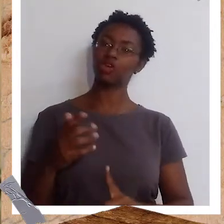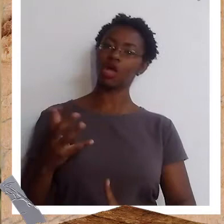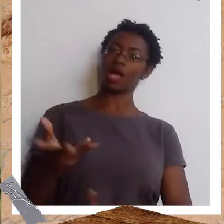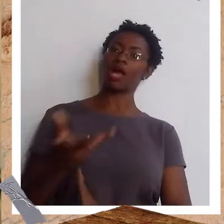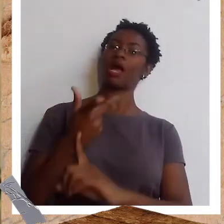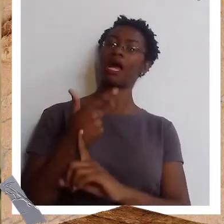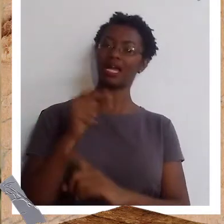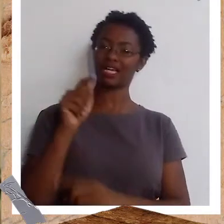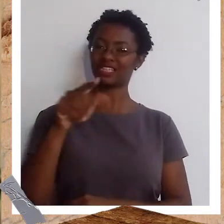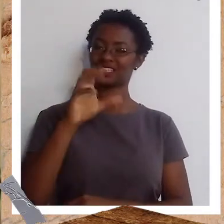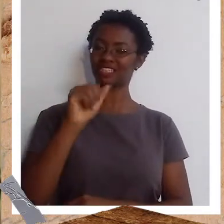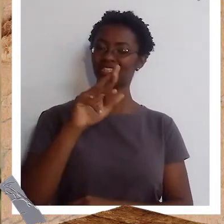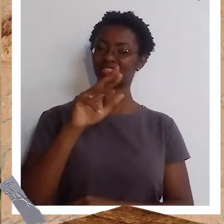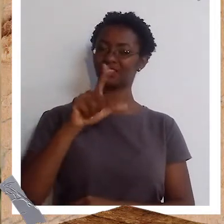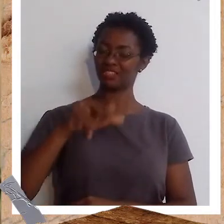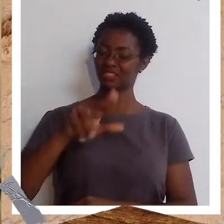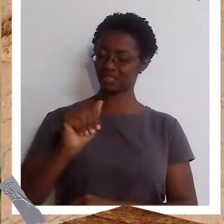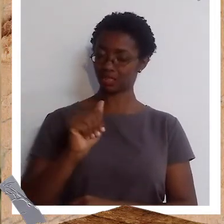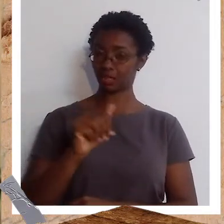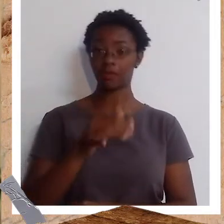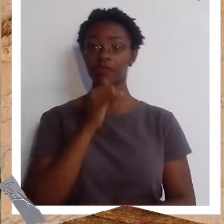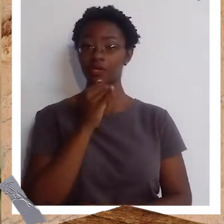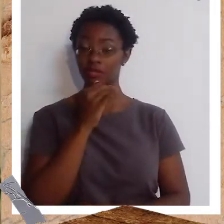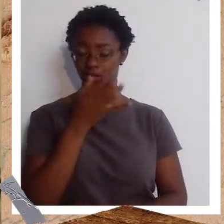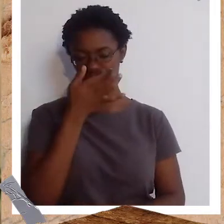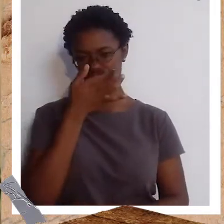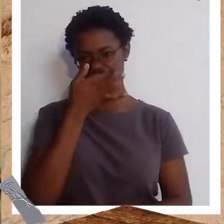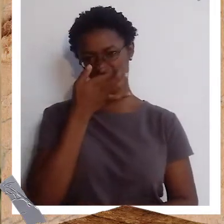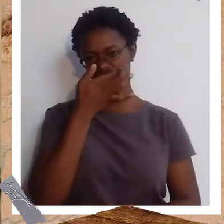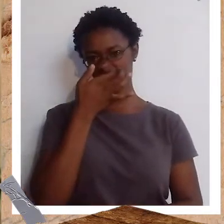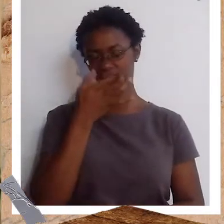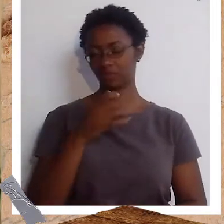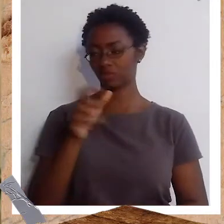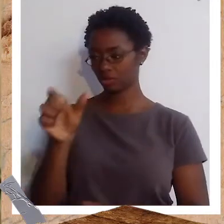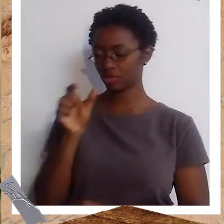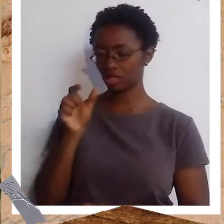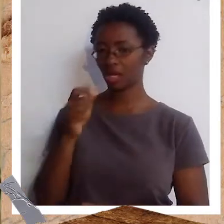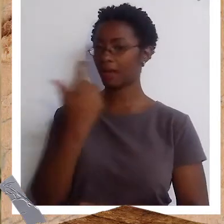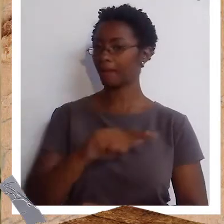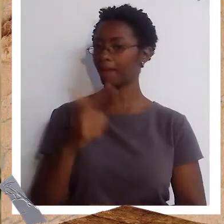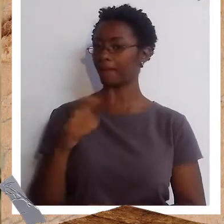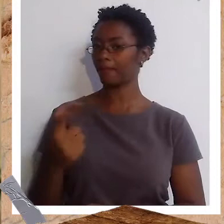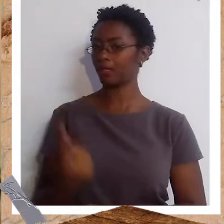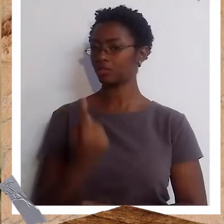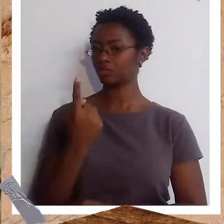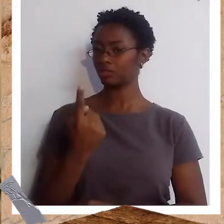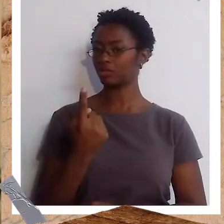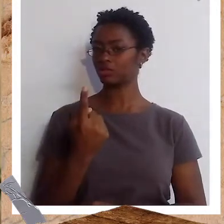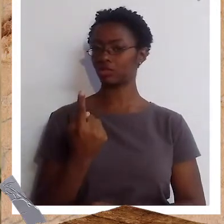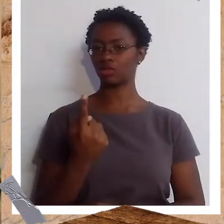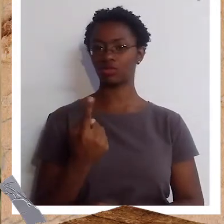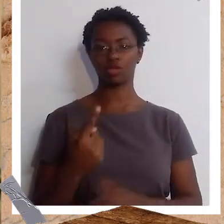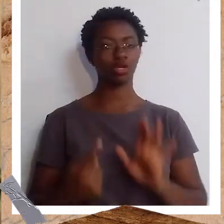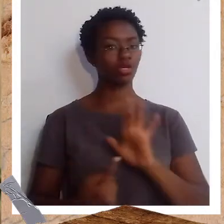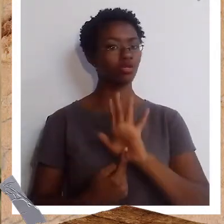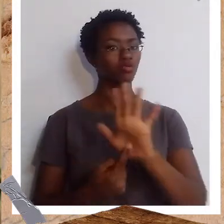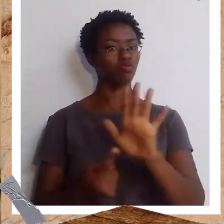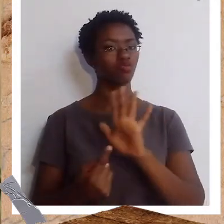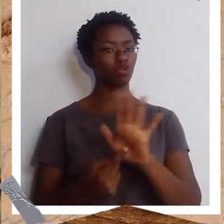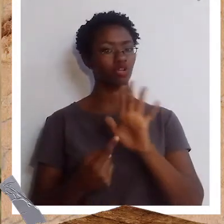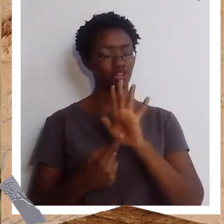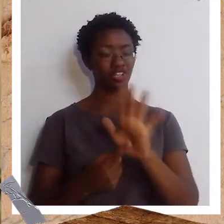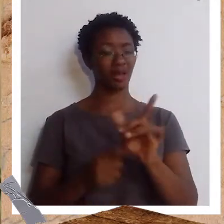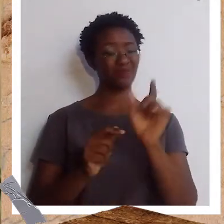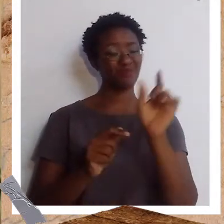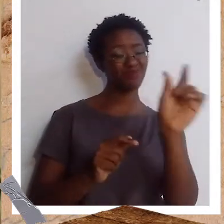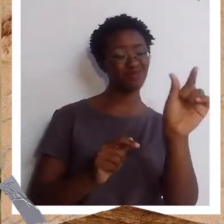essa repetição, eu estou aqui pegando um exemplo, né? Ao retirar essa repetição e fazendo-a constar aqui e acolá no livro, mas